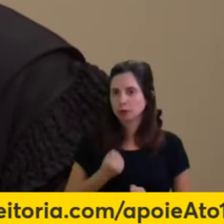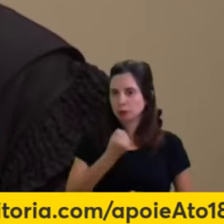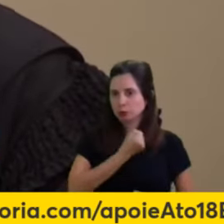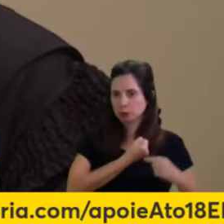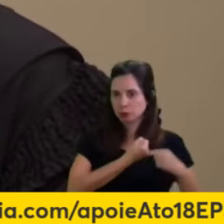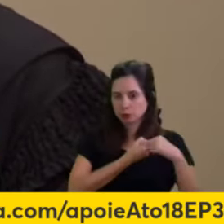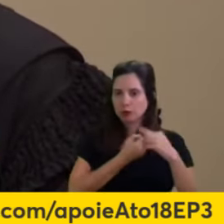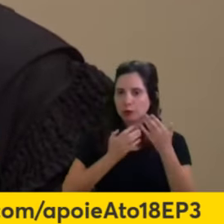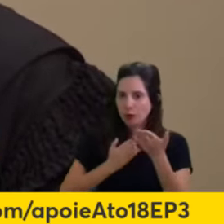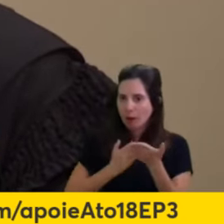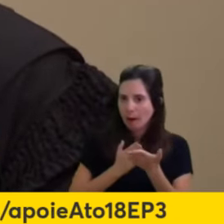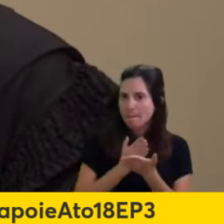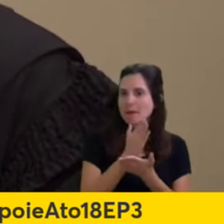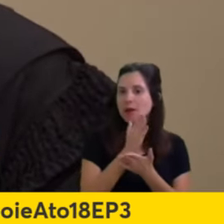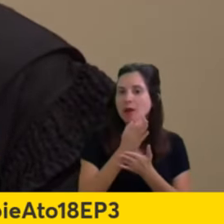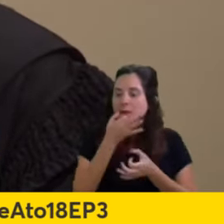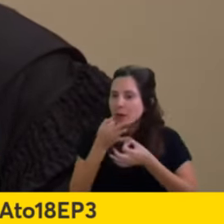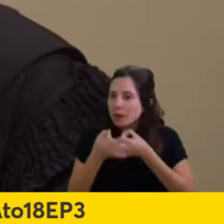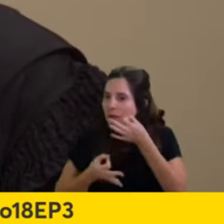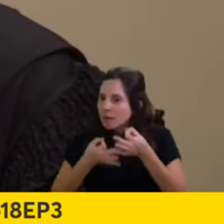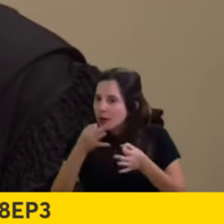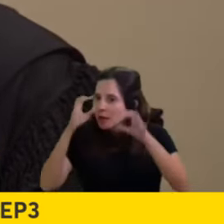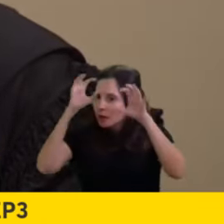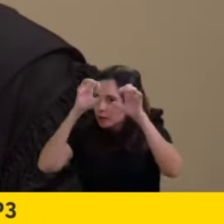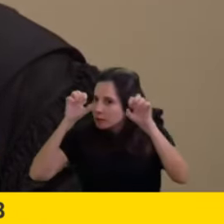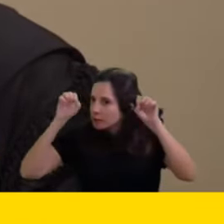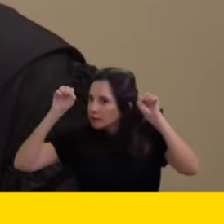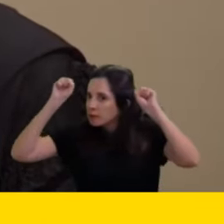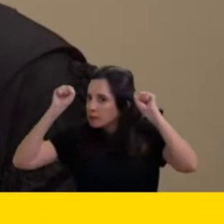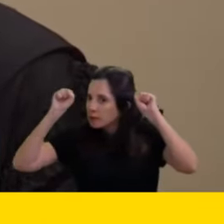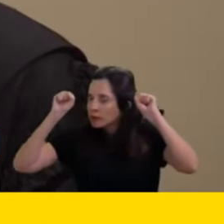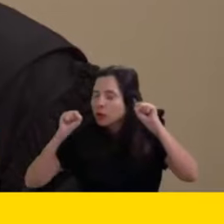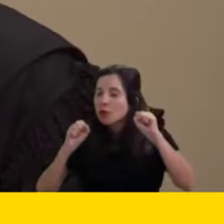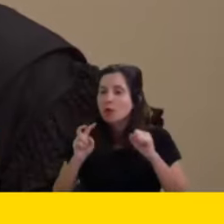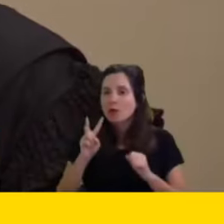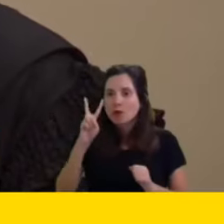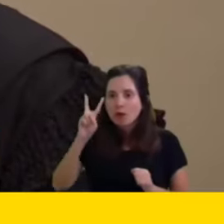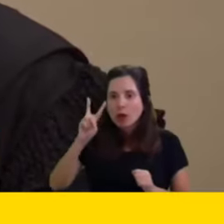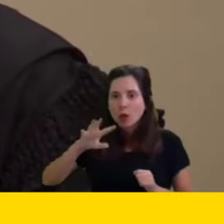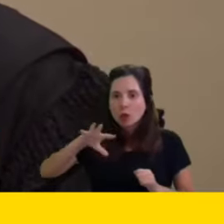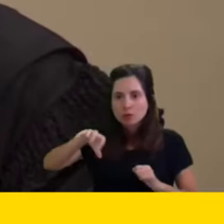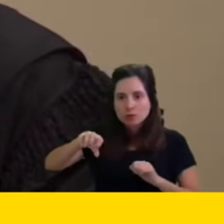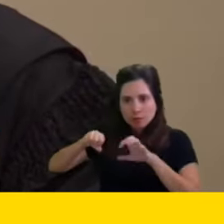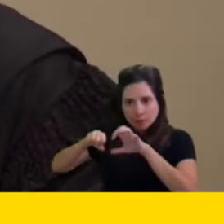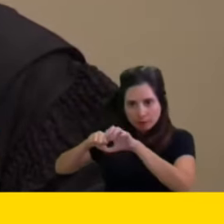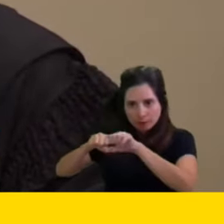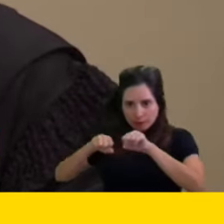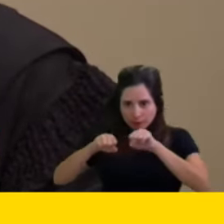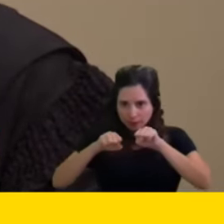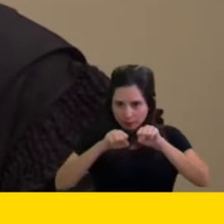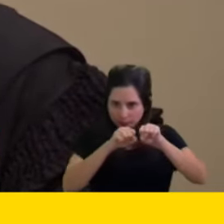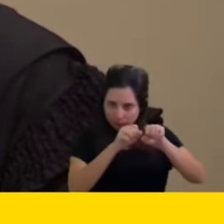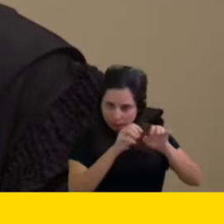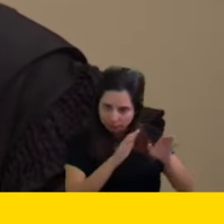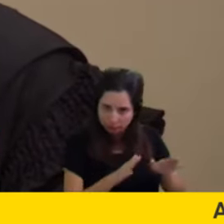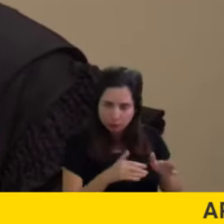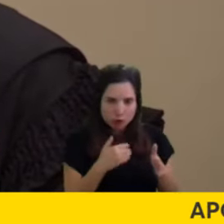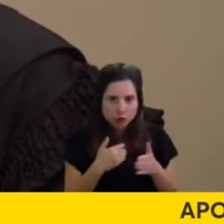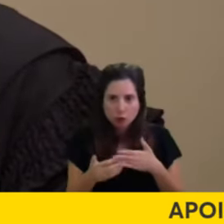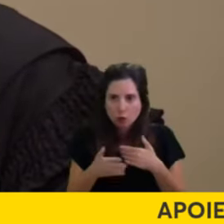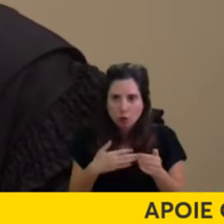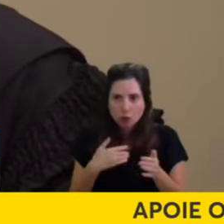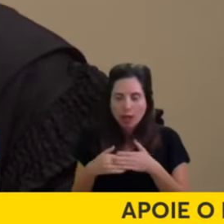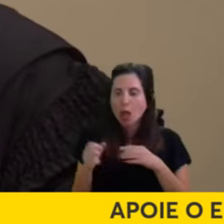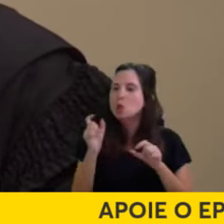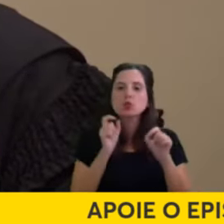aprovadas com ressalvas por essa corte com a determinação de recolhimento de valores sem que tivessem sofrido qualquer impugnação tendo sido